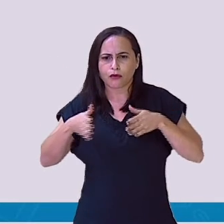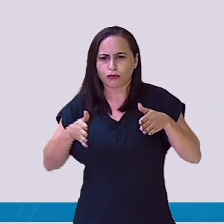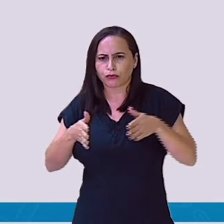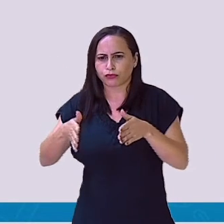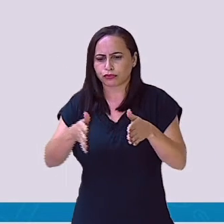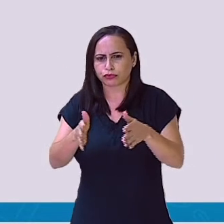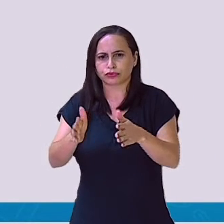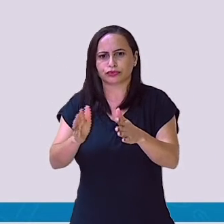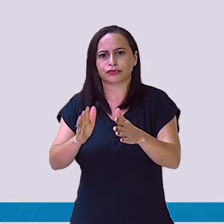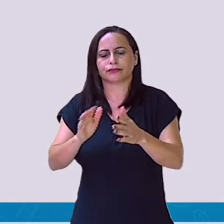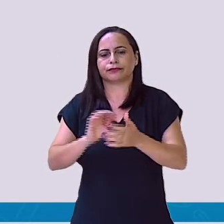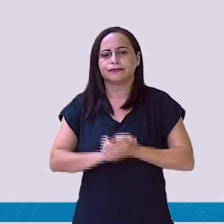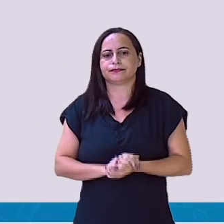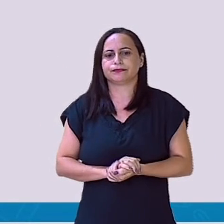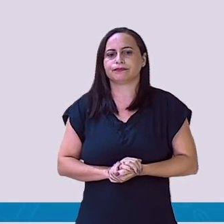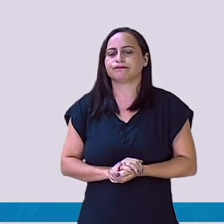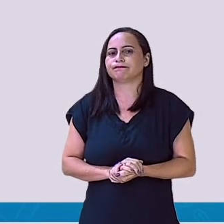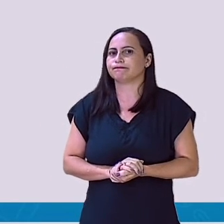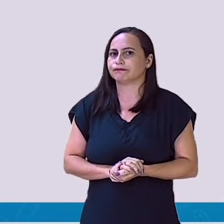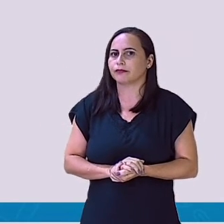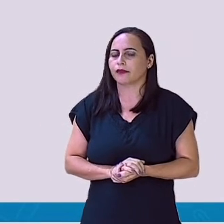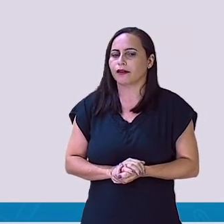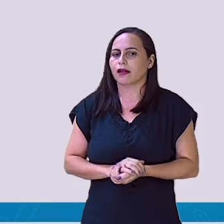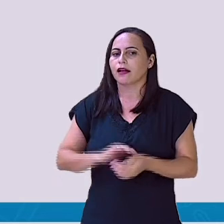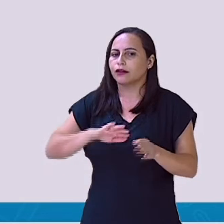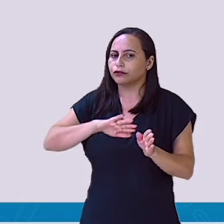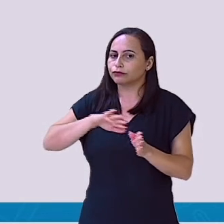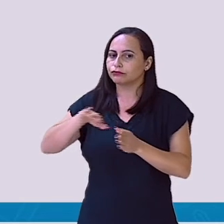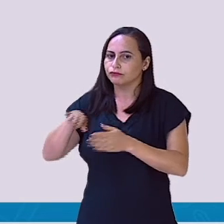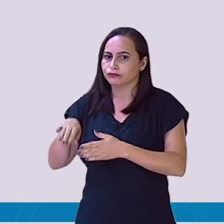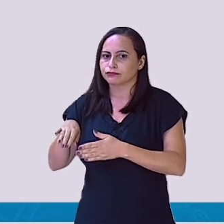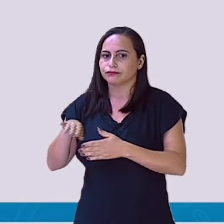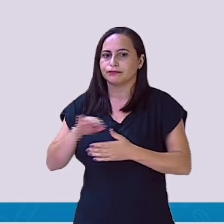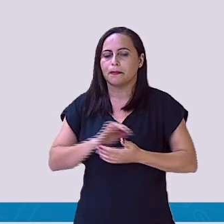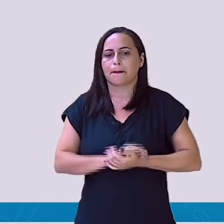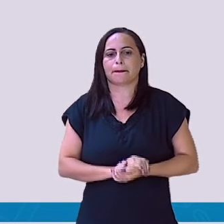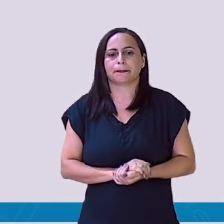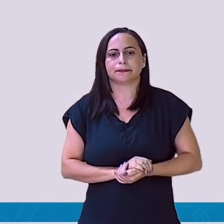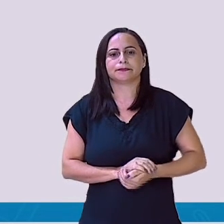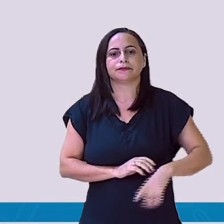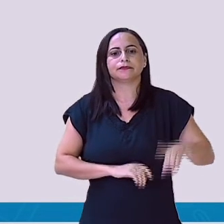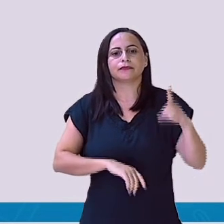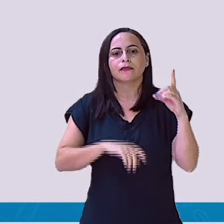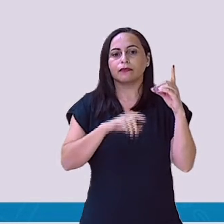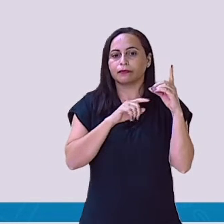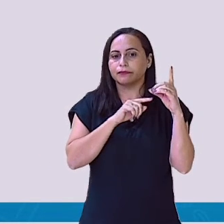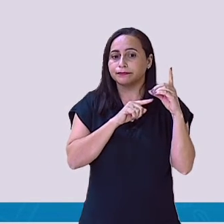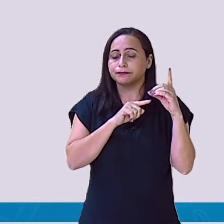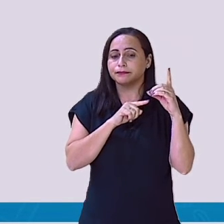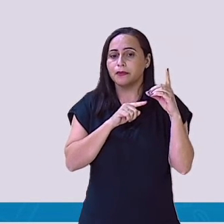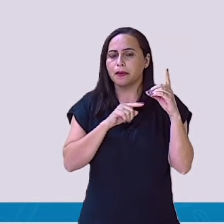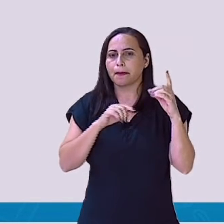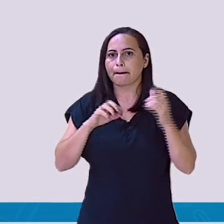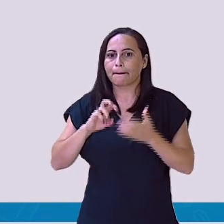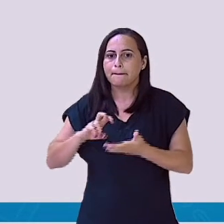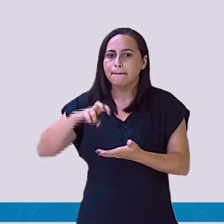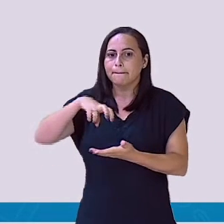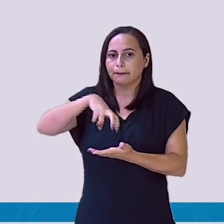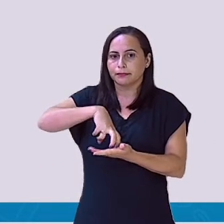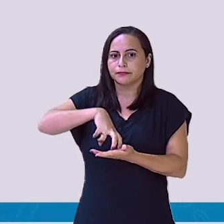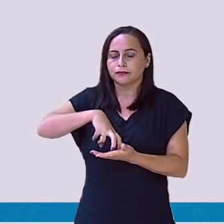encontro consonantal, que é na letra C. Que é na letra C a palavra Fabrício. E a letra D,